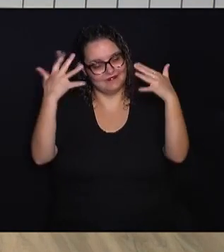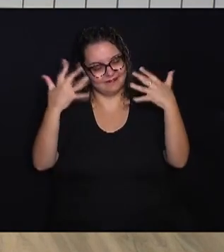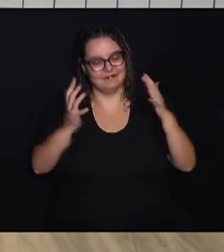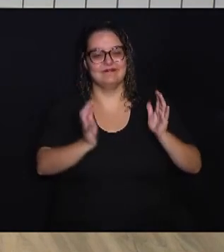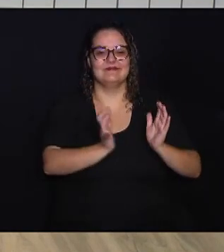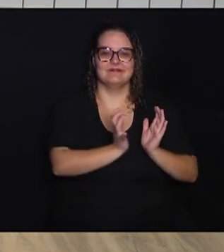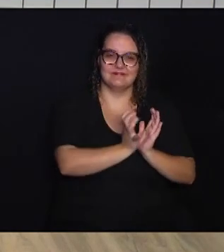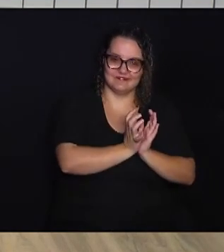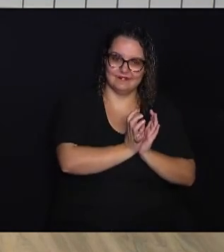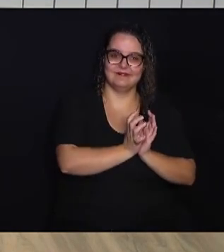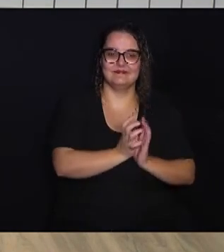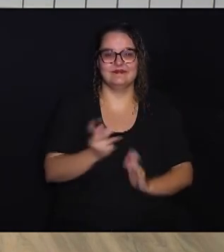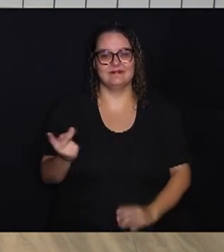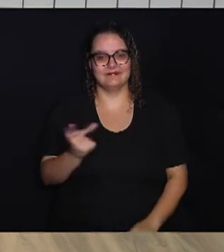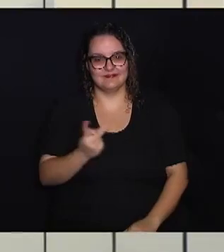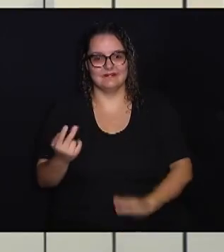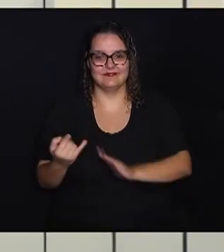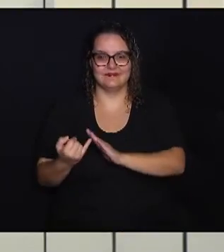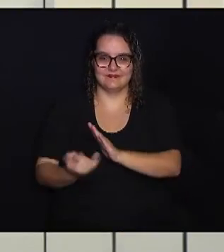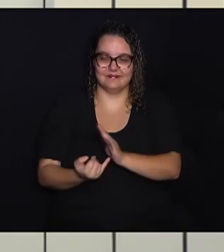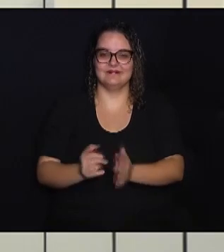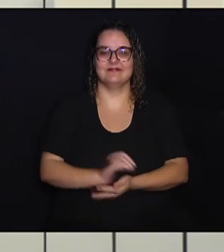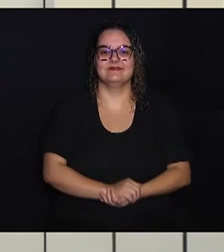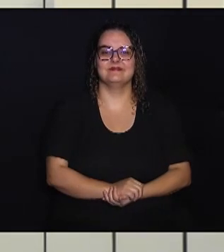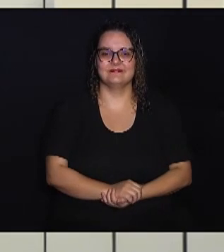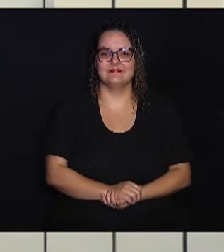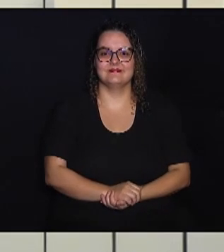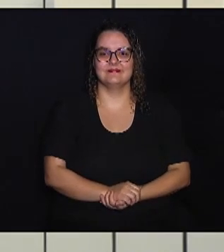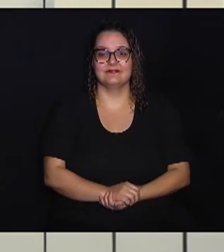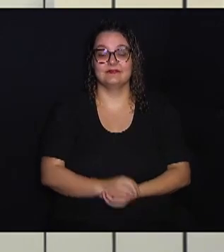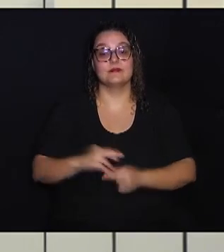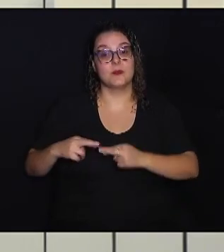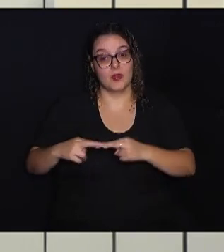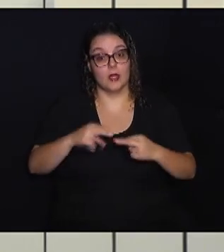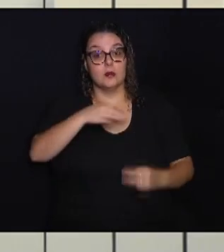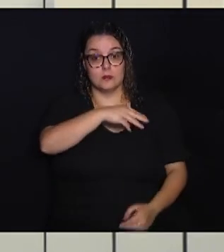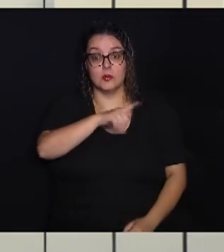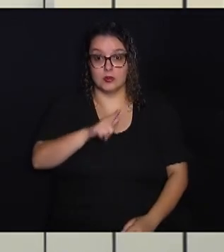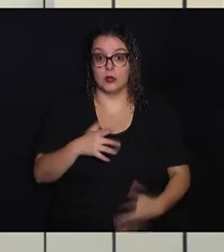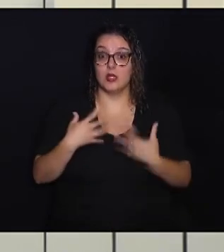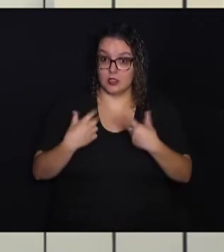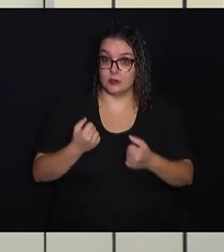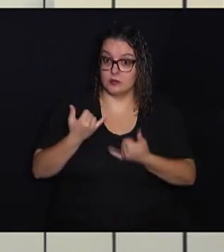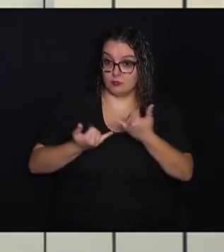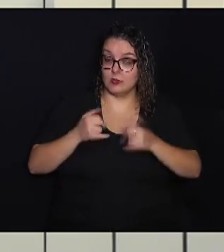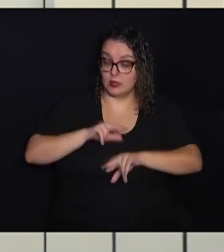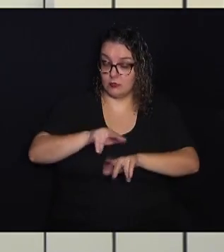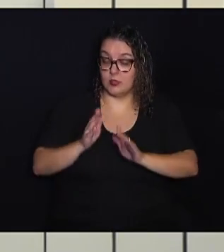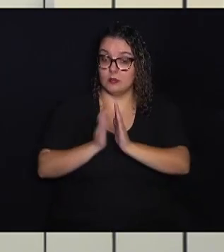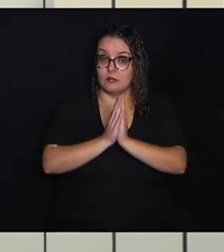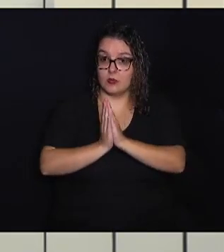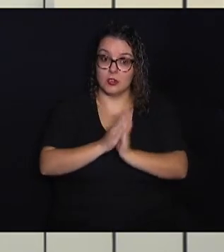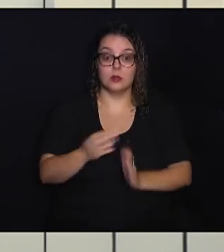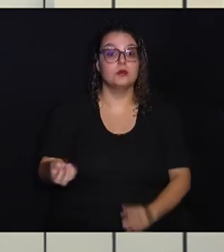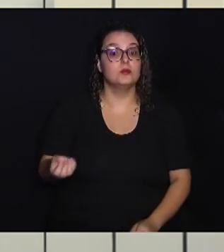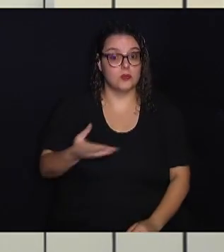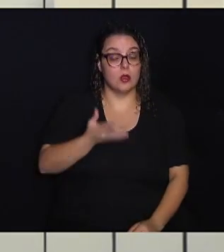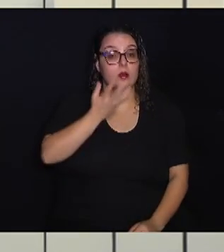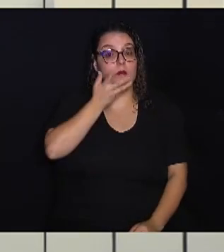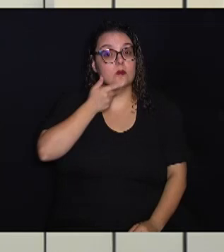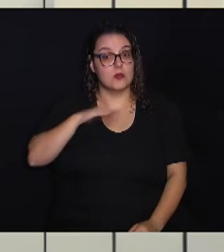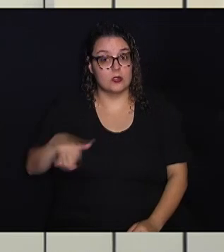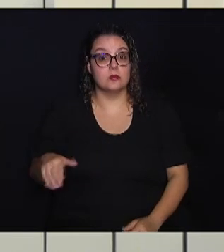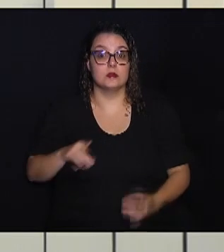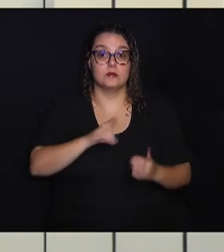aí às duas instituições. A Rede Mário Gatti está recebendo brinquedos novos para as crianças que estão passando